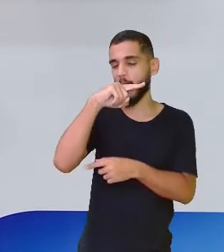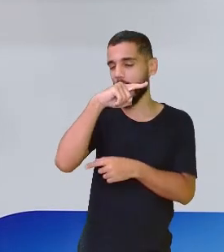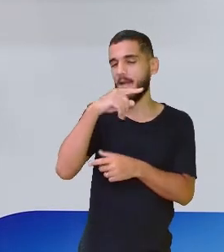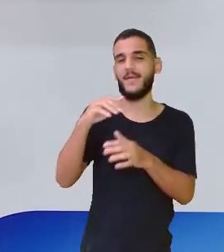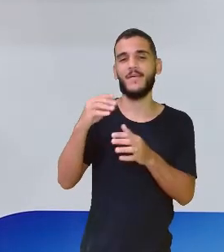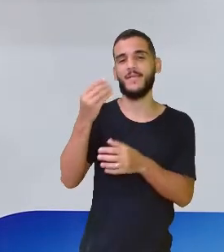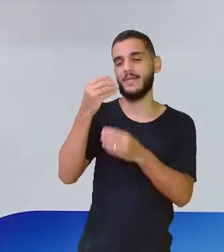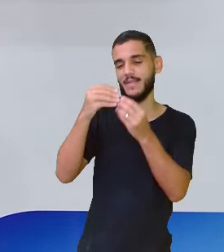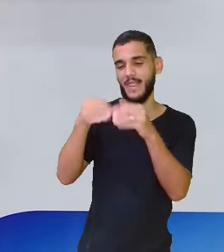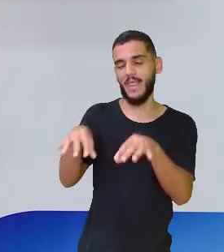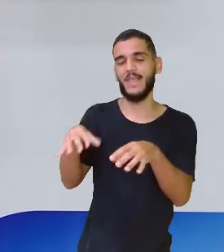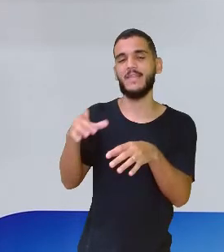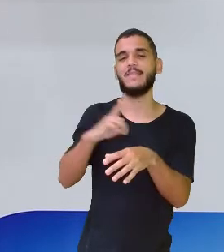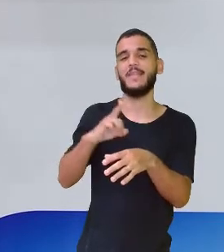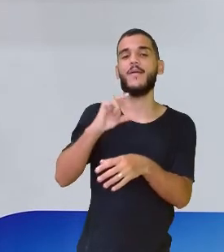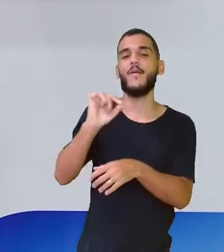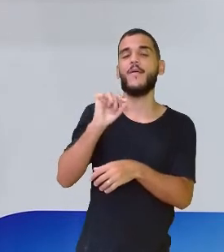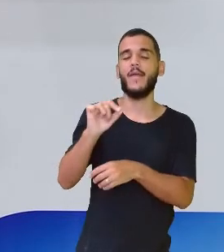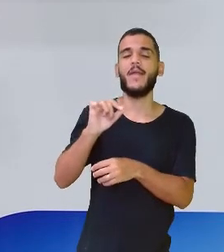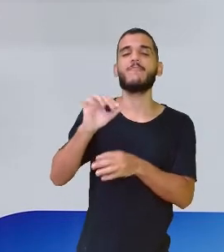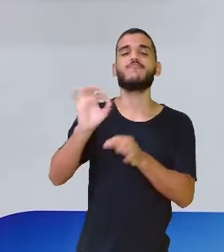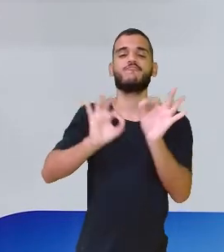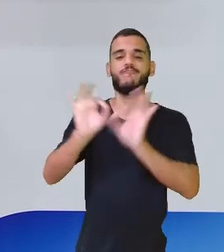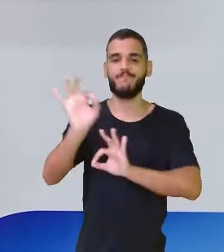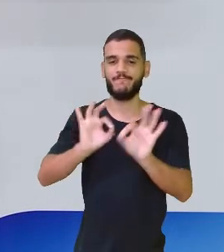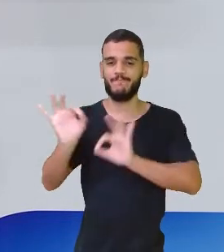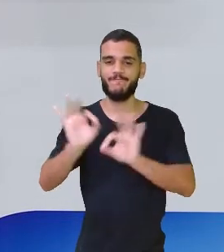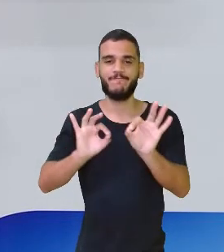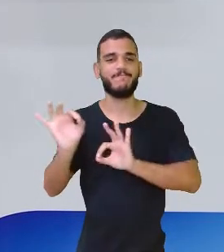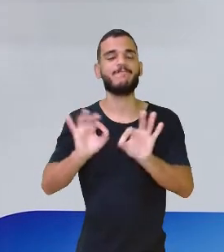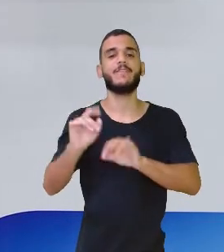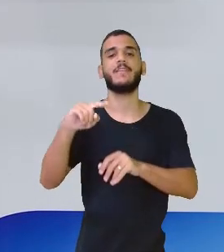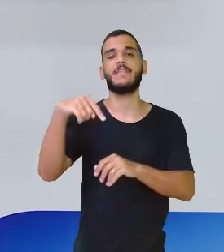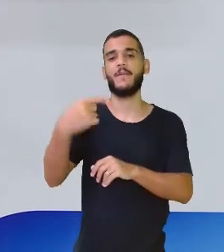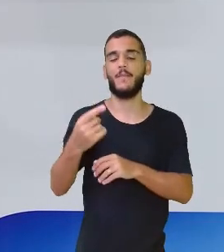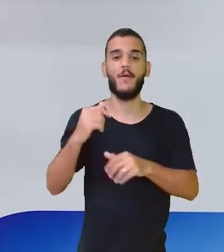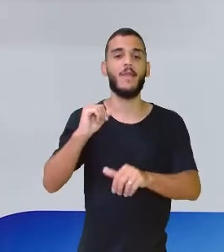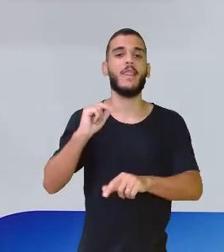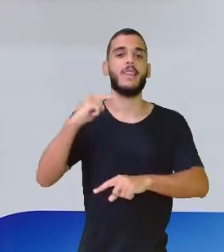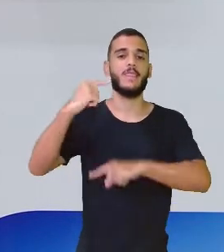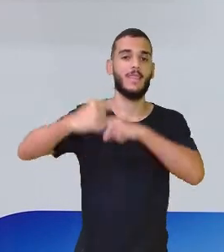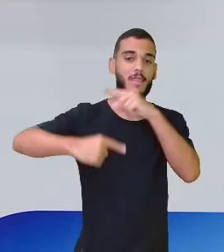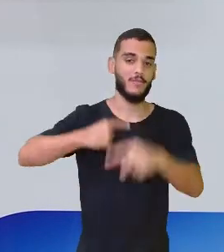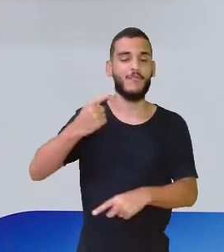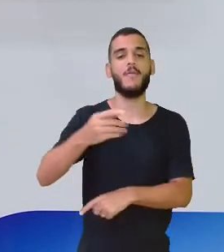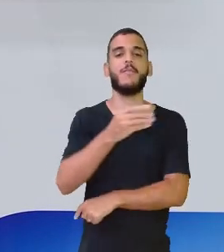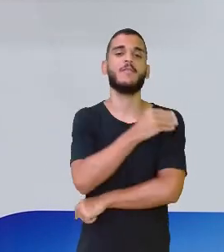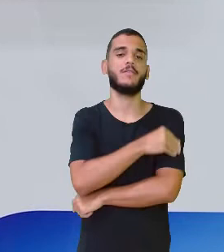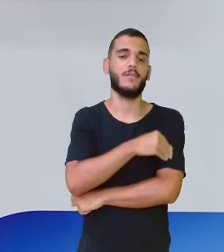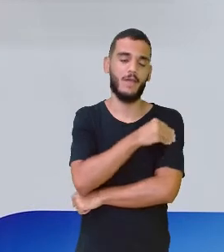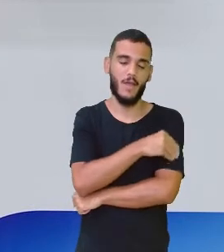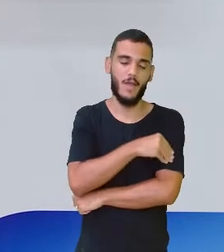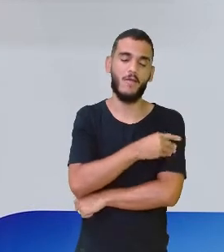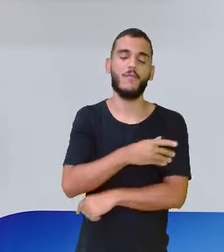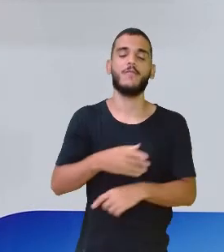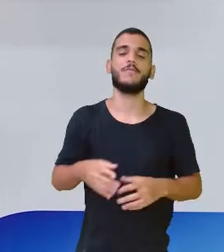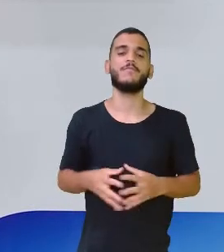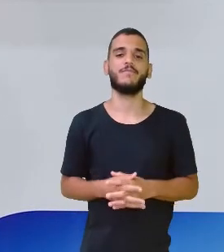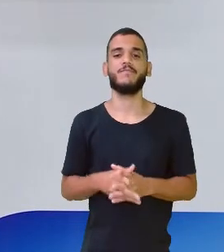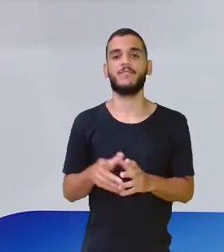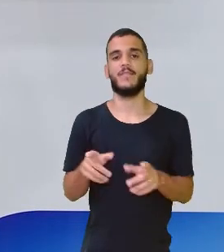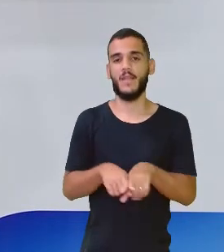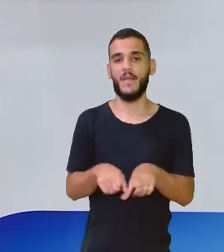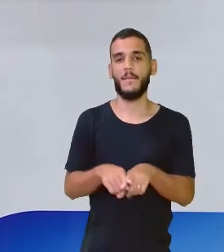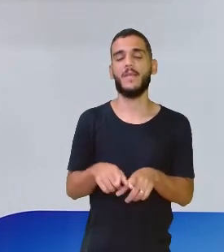vão fermentando, né? E da fermentação do bagaço da cana ali, e do caldo também da cana, eles produzem, né? A cachaça,